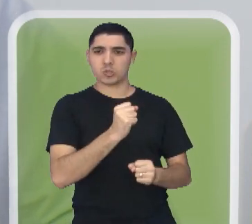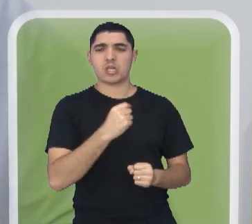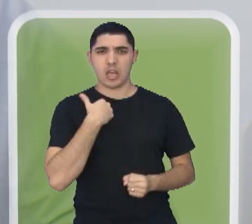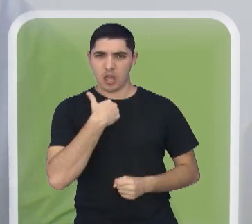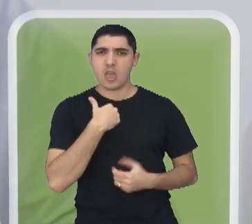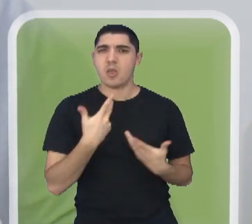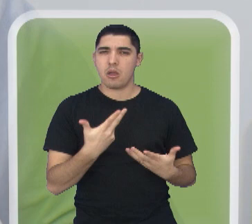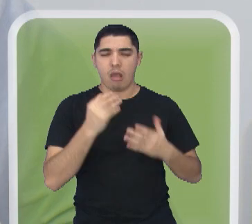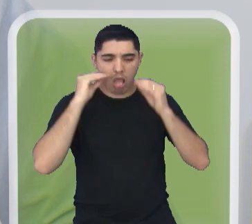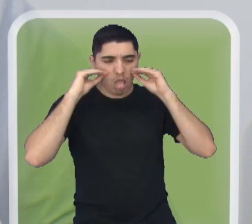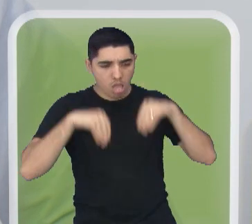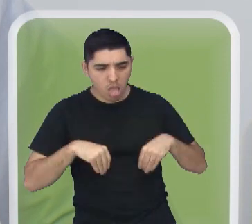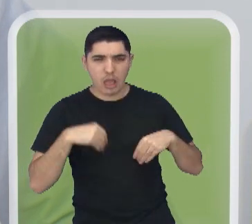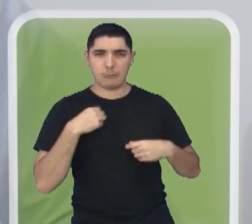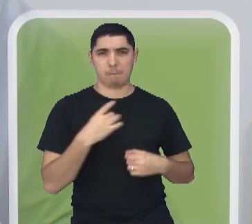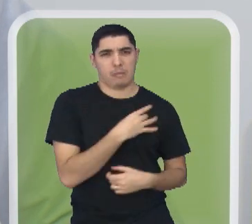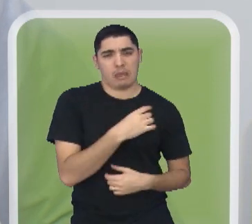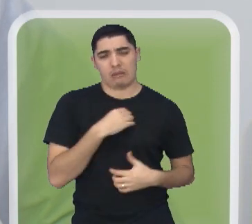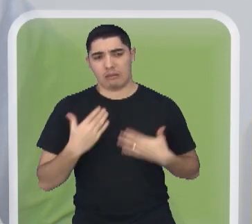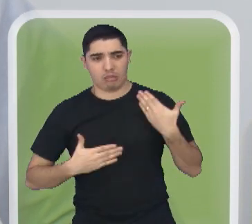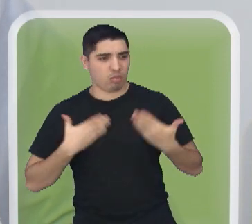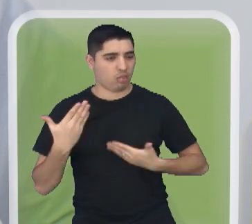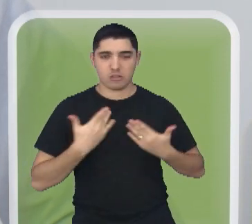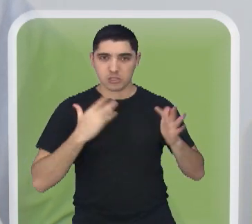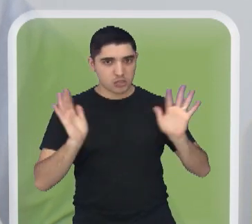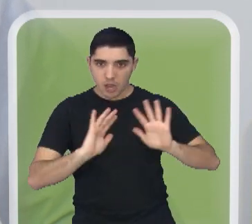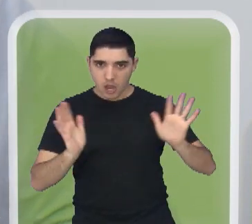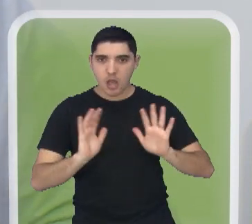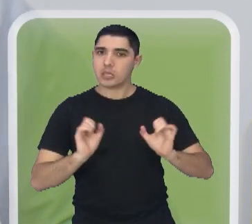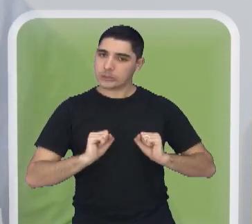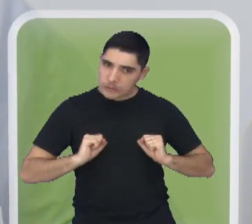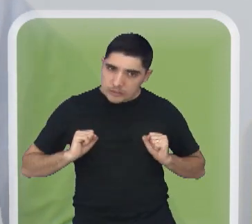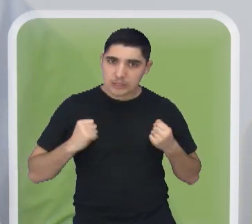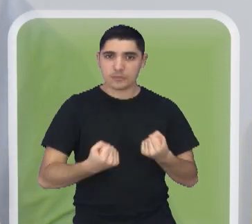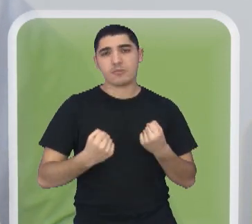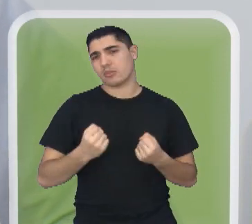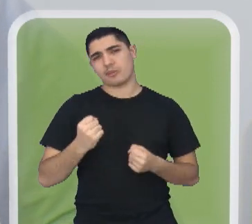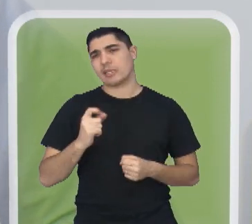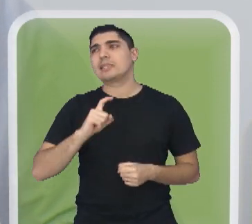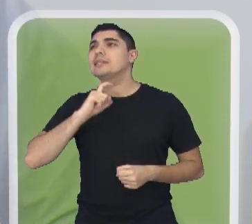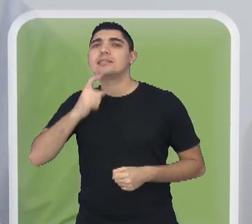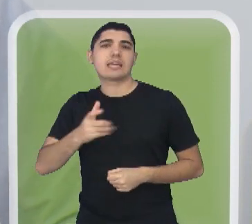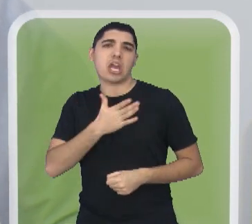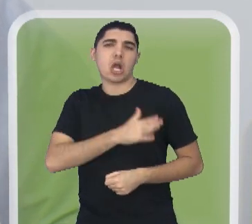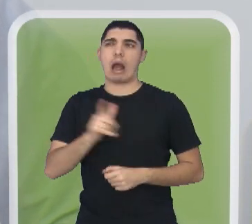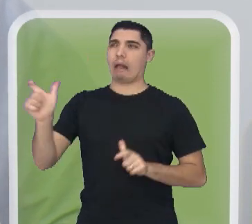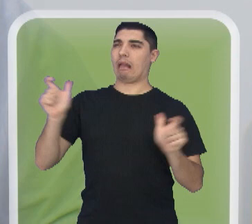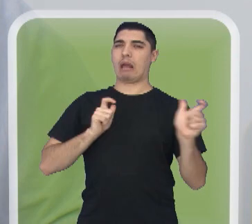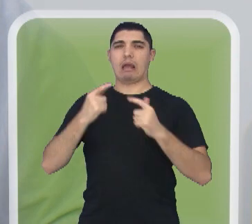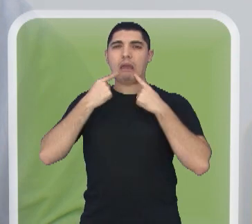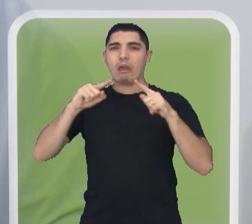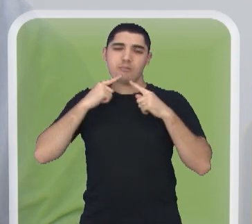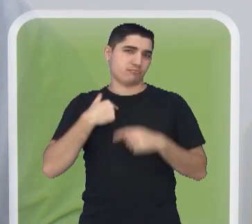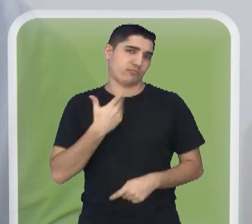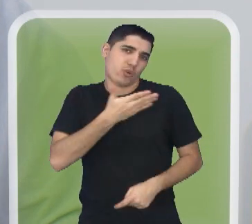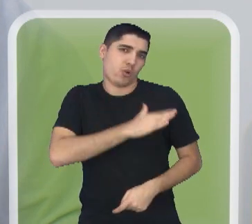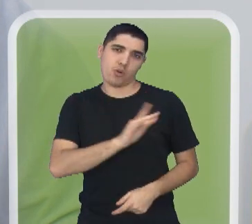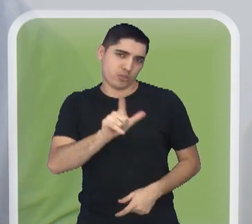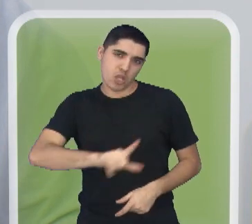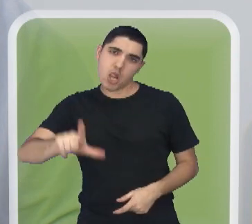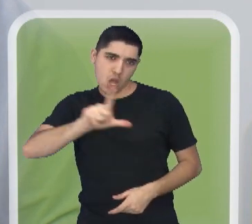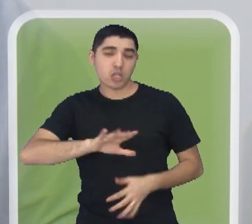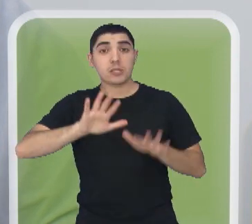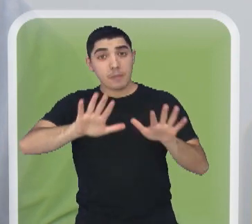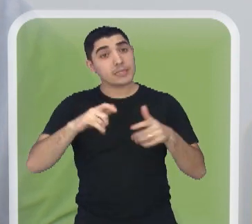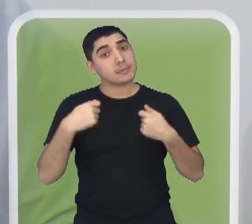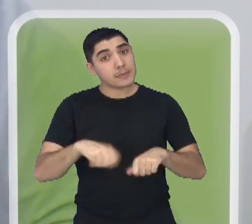desisti, nunca me apavorei. Foi difícil, claro, ninguém gosta disso, né? Mas acho que você tem que colocar